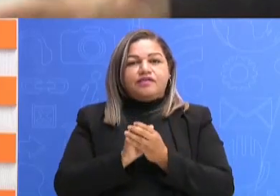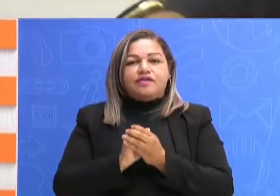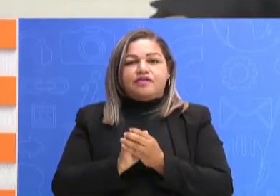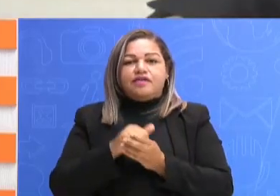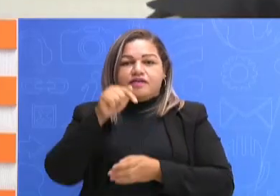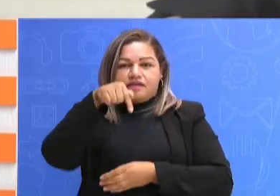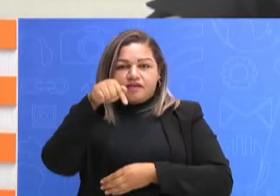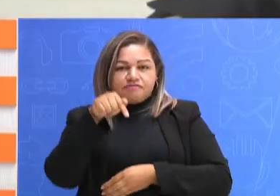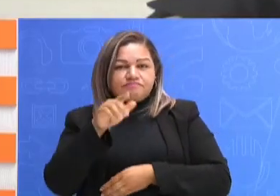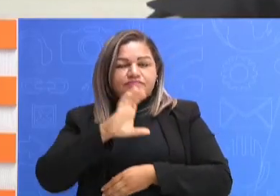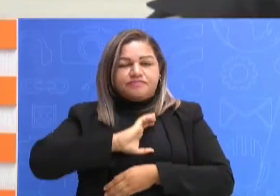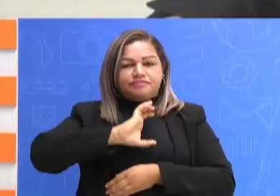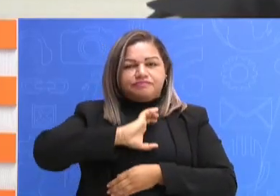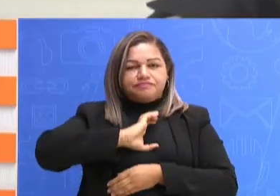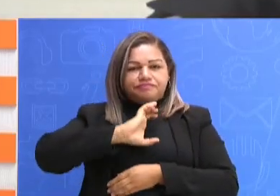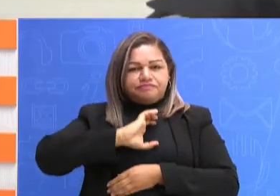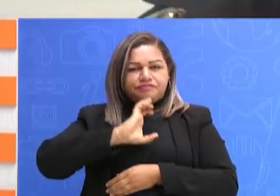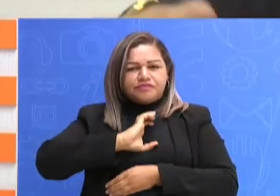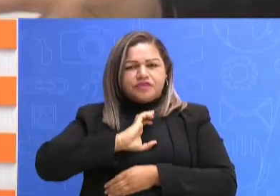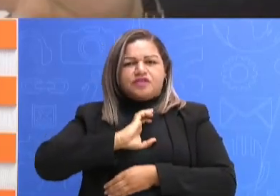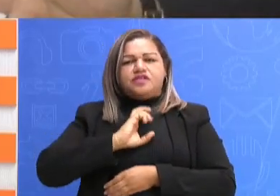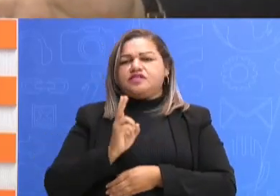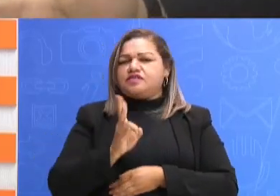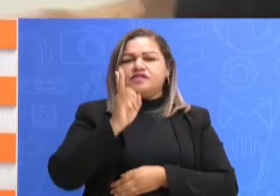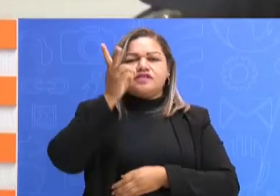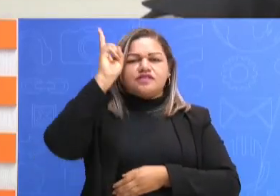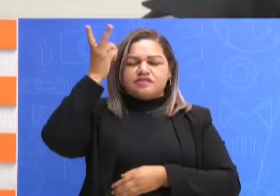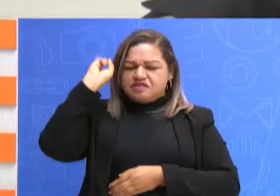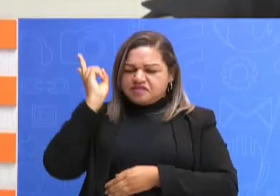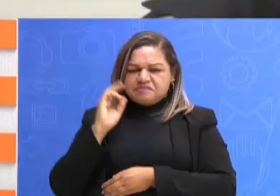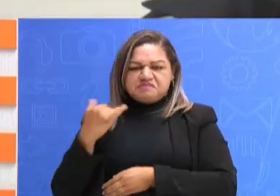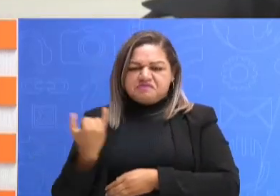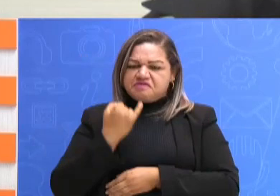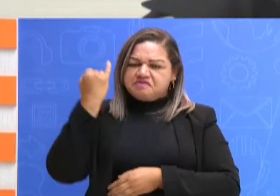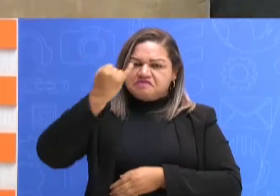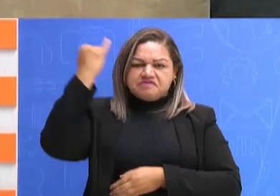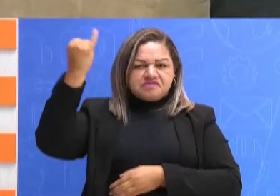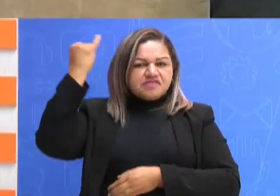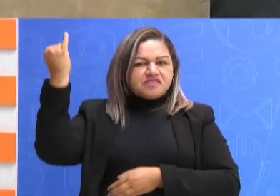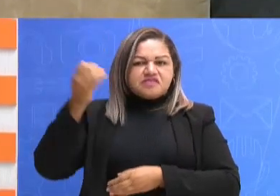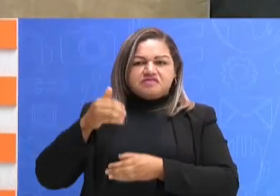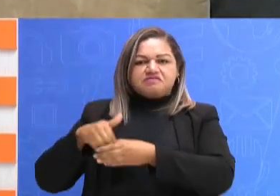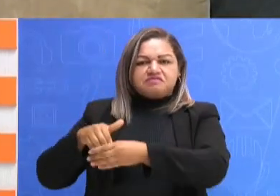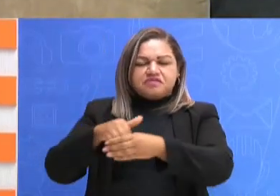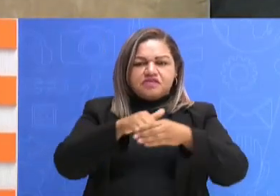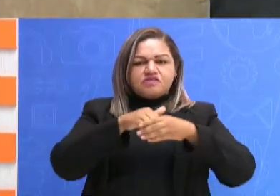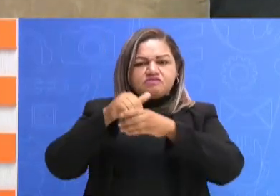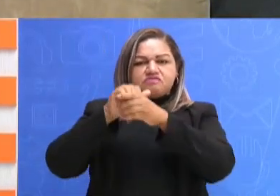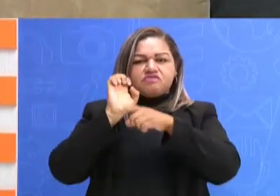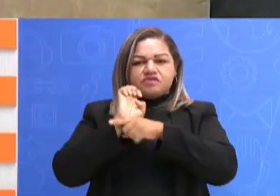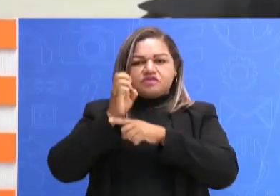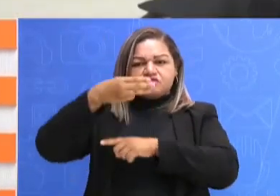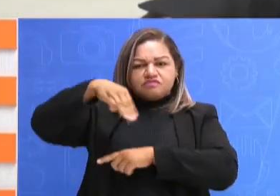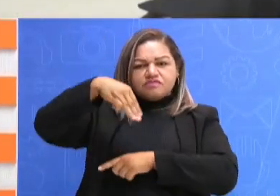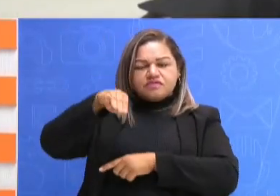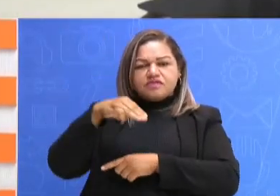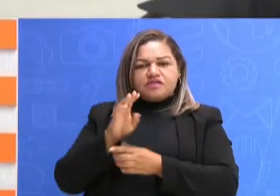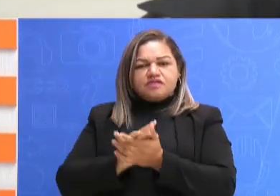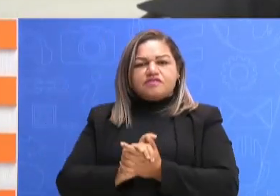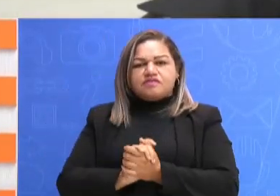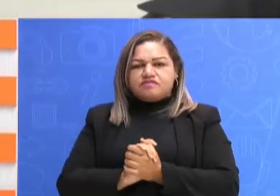e a cidade de Caxias, ela é uma cidade que sempre foi decisiva, né, no processo eleitoral do estado do Maranhão, isso